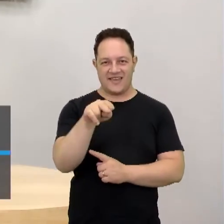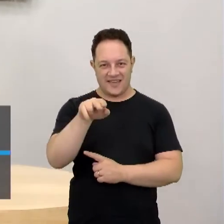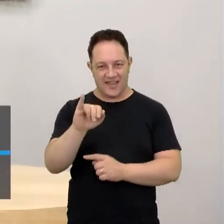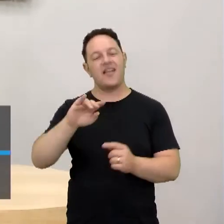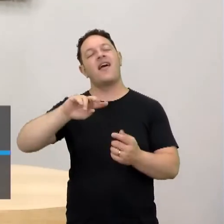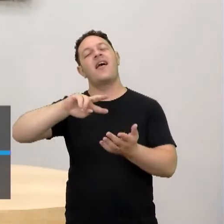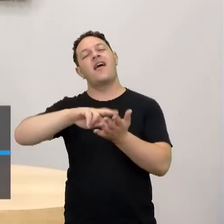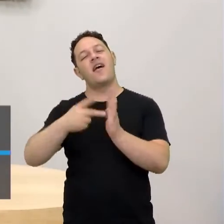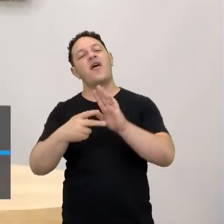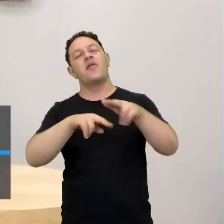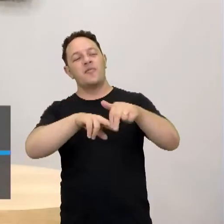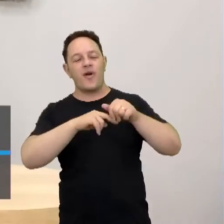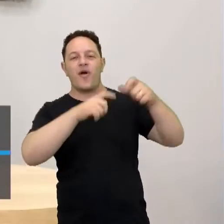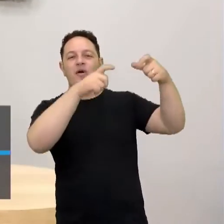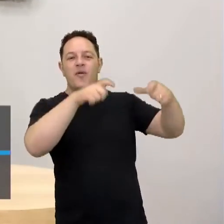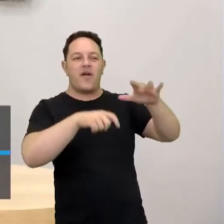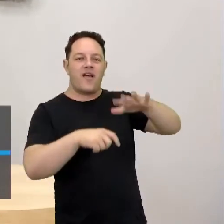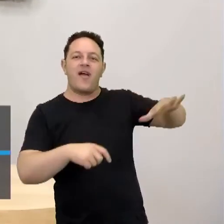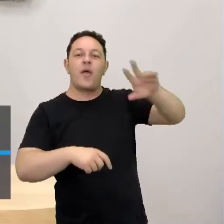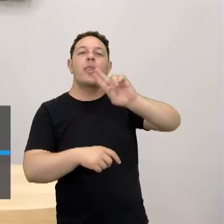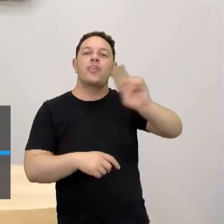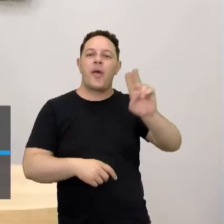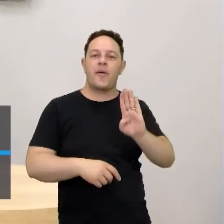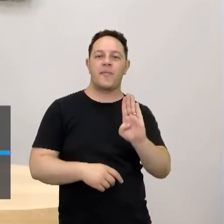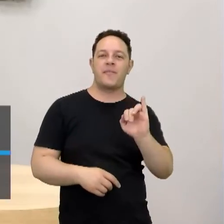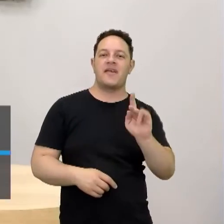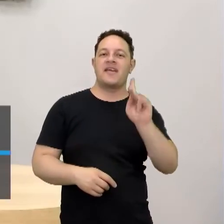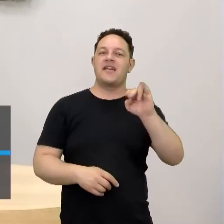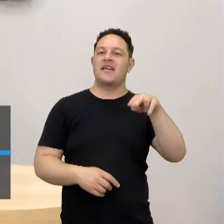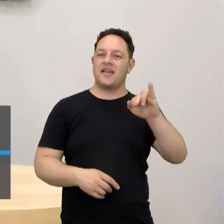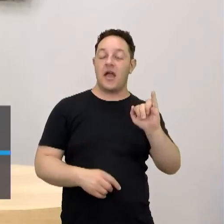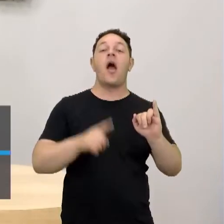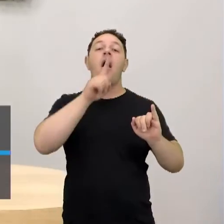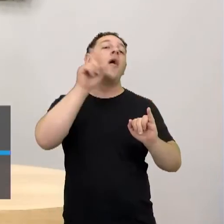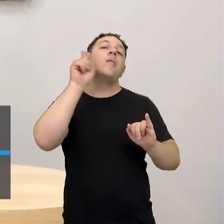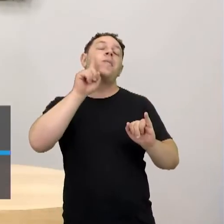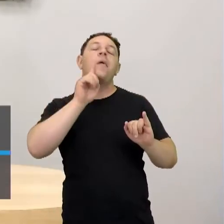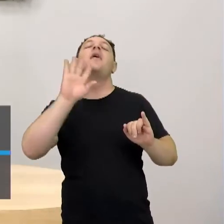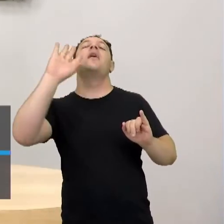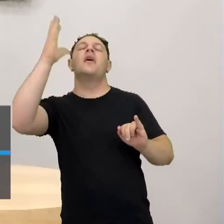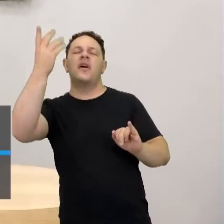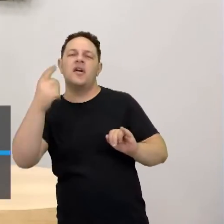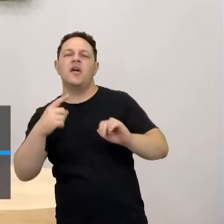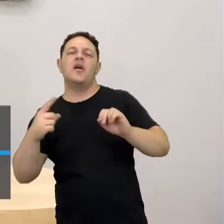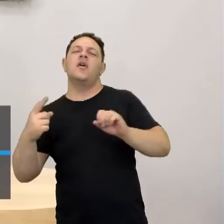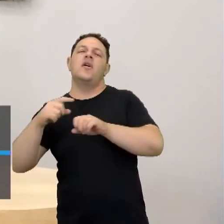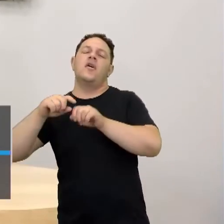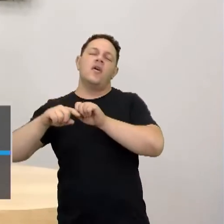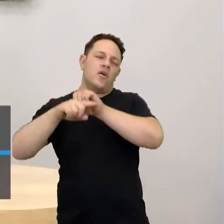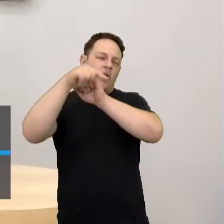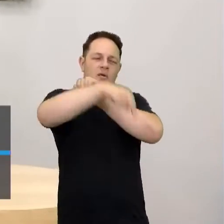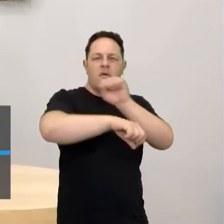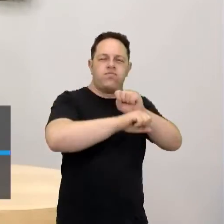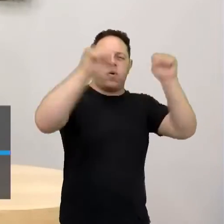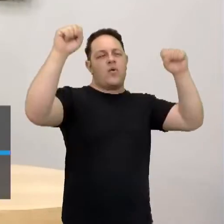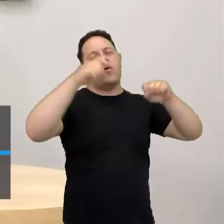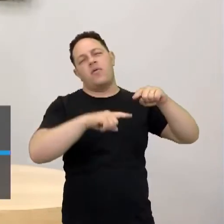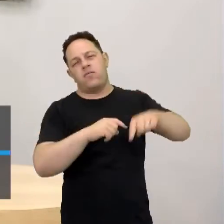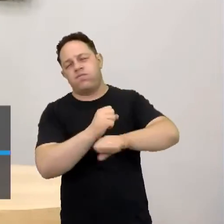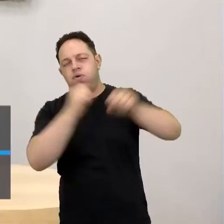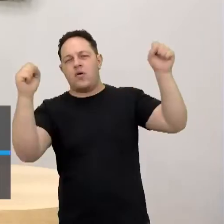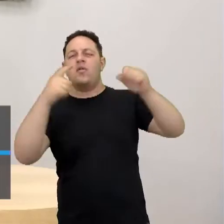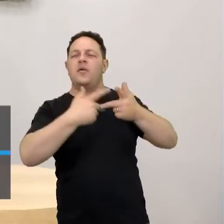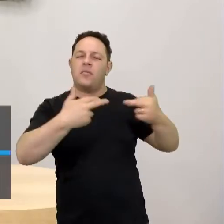desse atol de Bikini aí, porque os Estados Unidos fez lá experimentos, né, de vários tipos de bomba, de